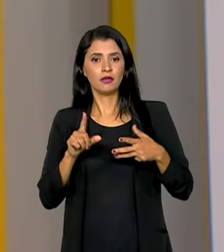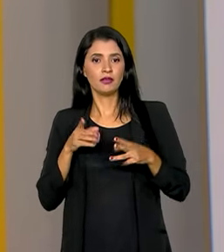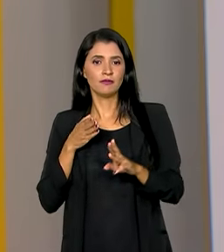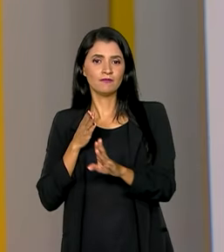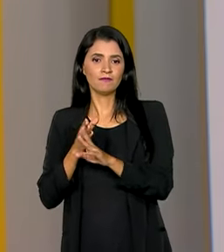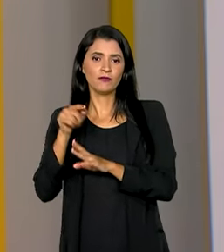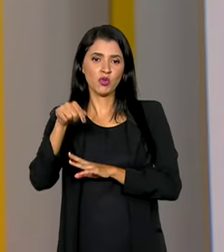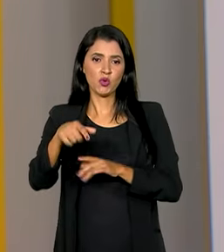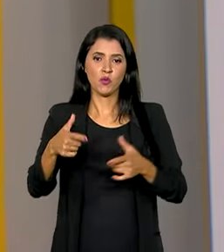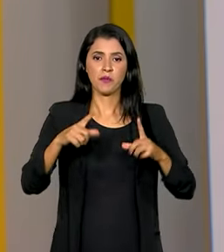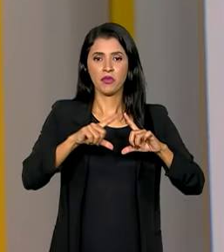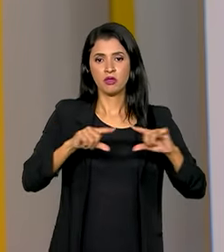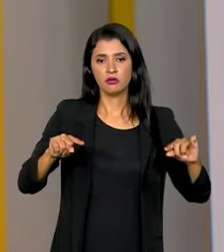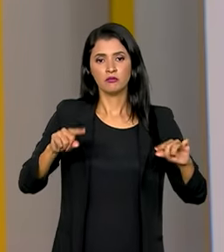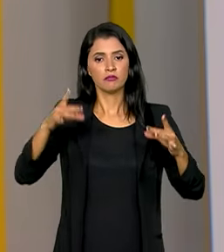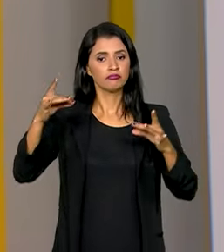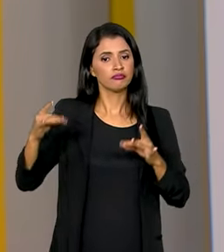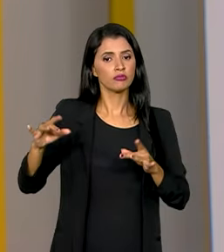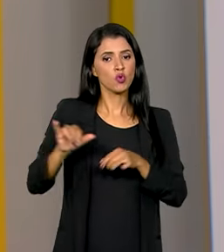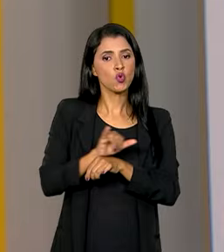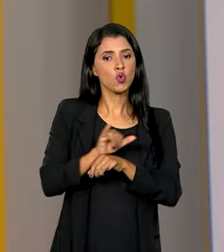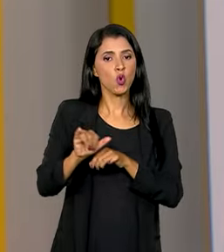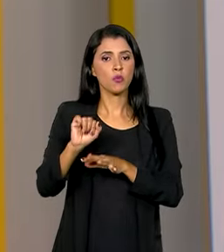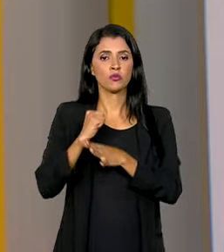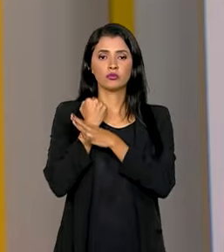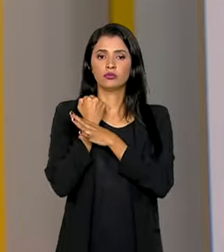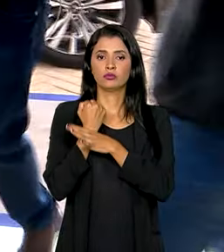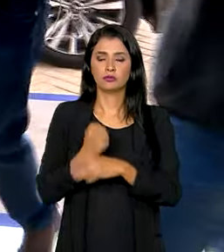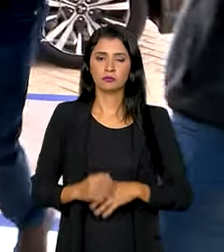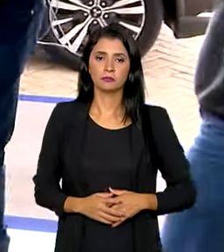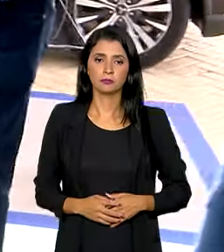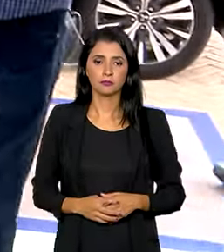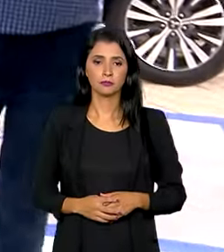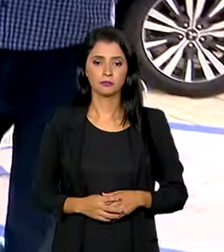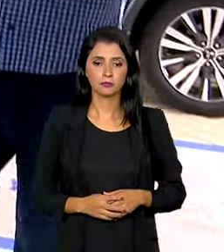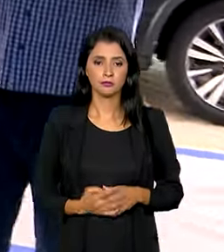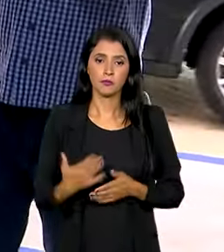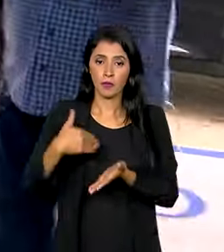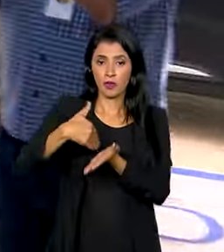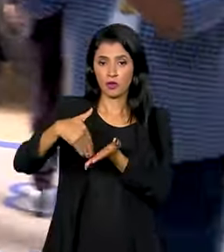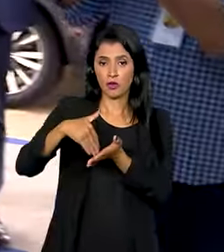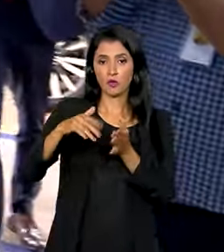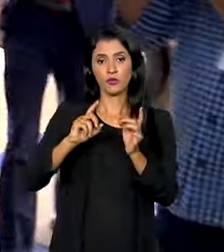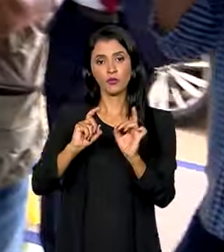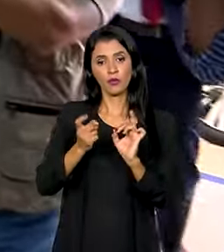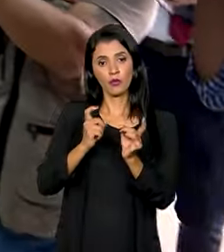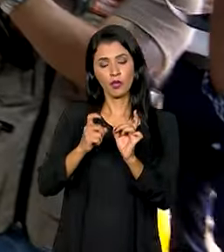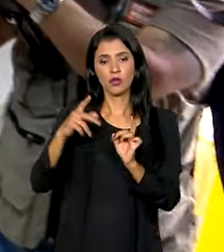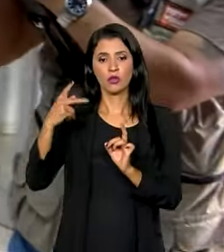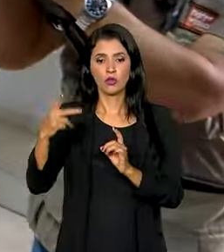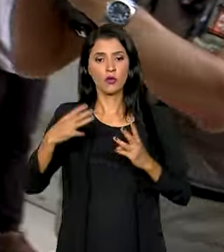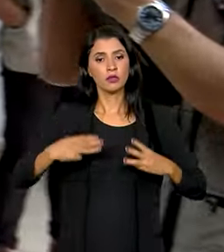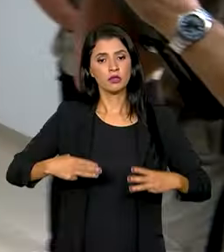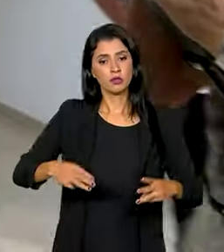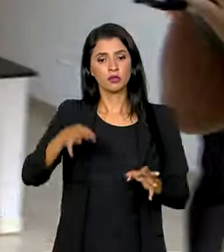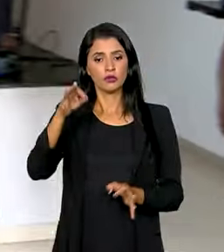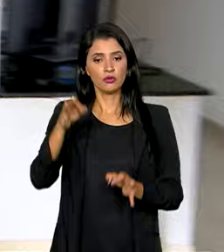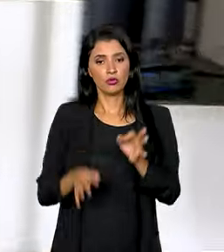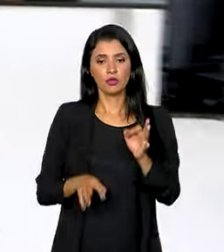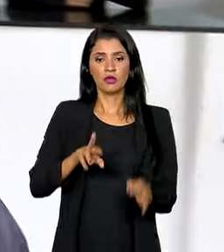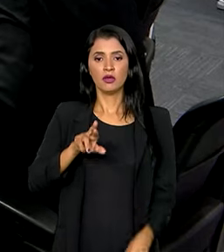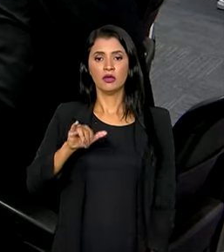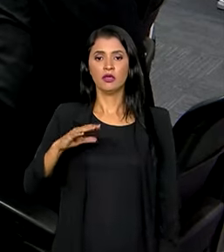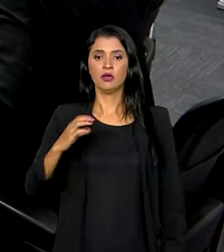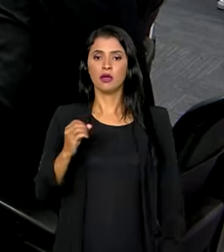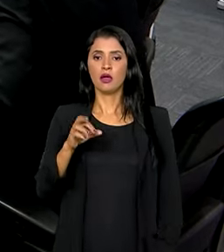hoje em Brasília para definir o esquema de segurança. O secretário executivo do Ministério da Justiça, Ricardo